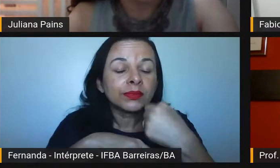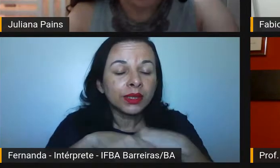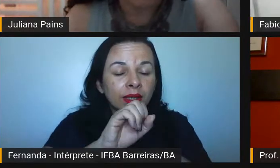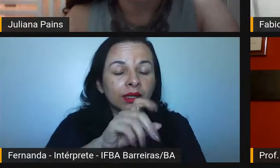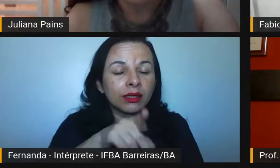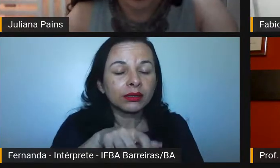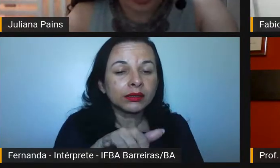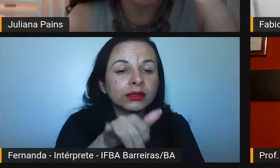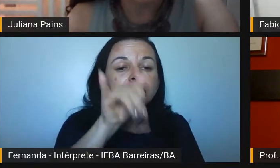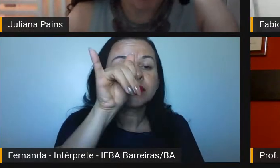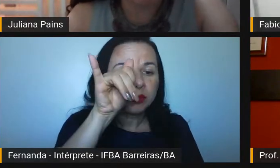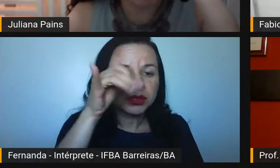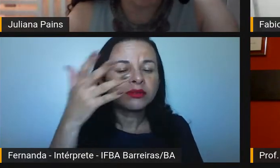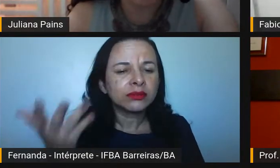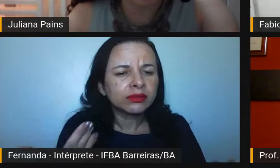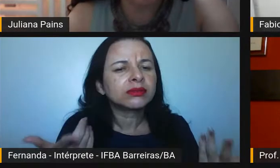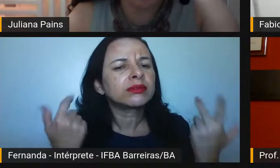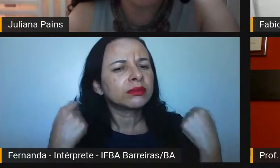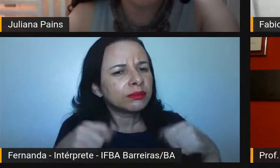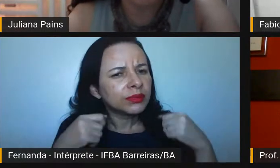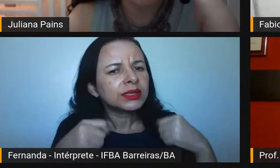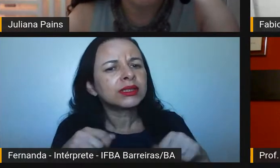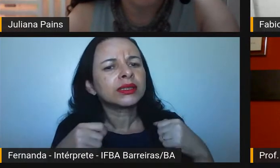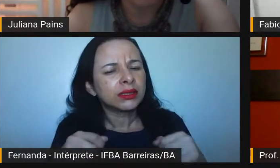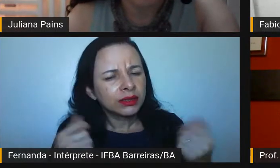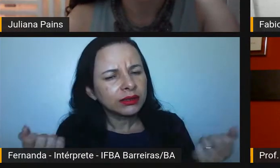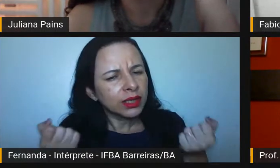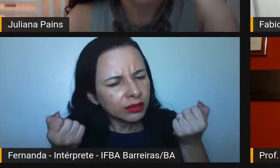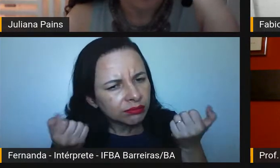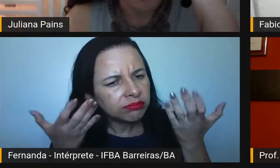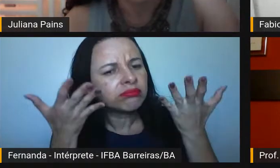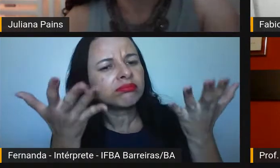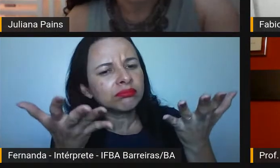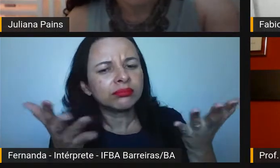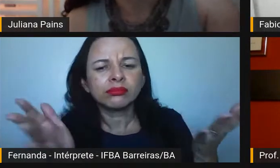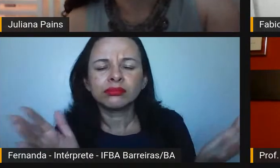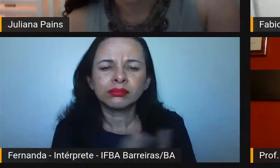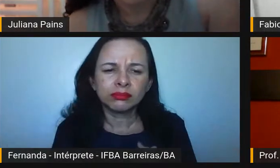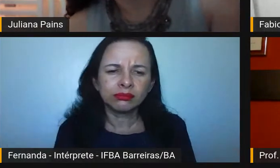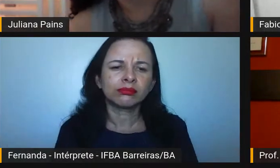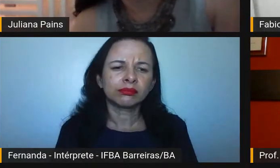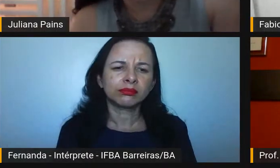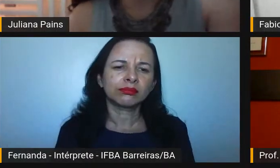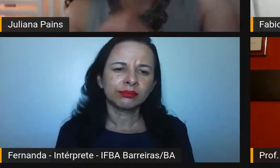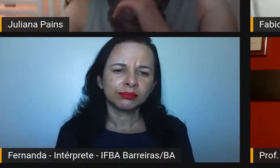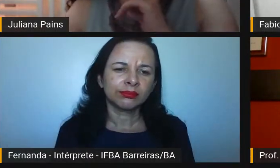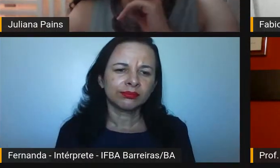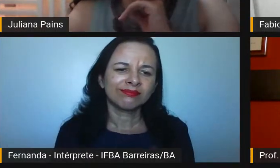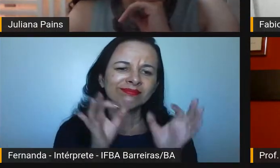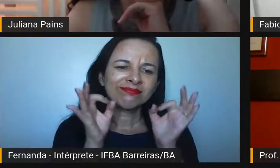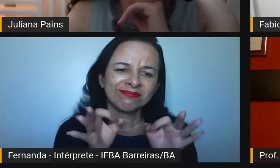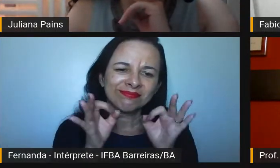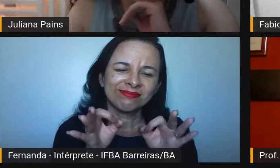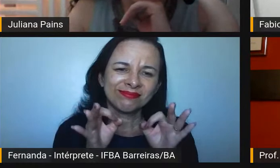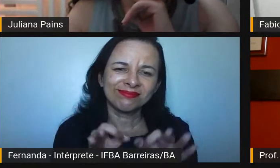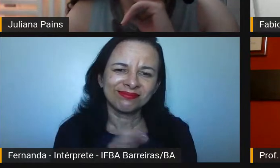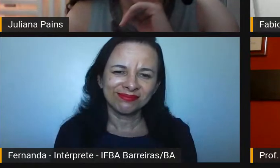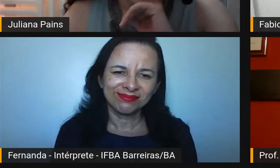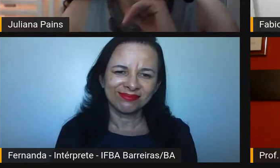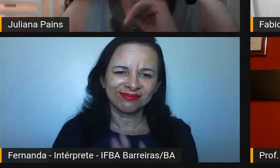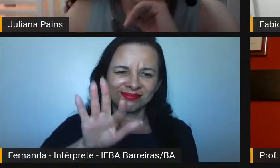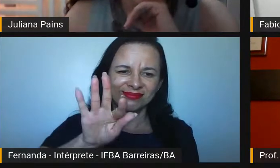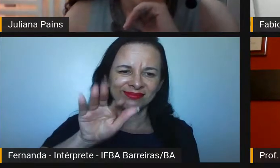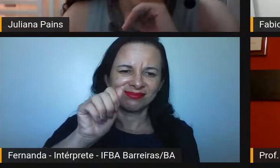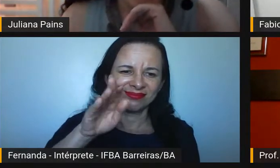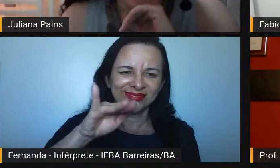interessado né e isso é Público Consumidor né Exatamente é isso mesmo perfeito Fabinho O que que você